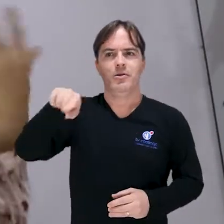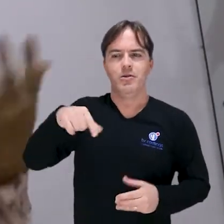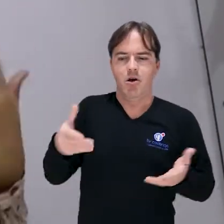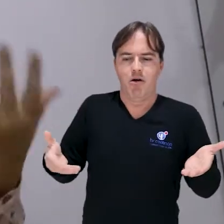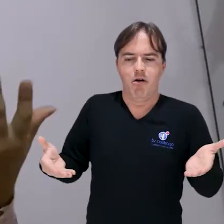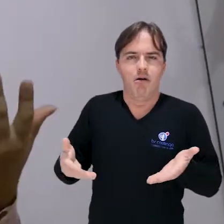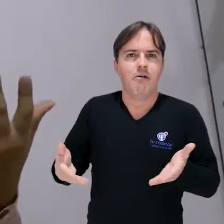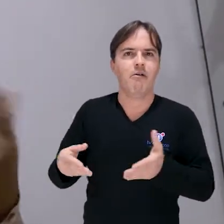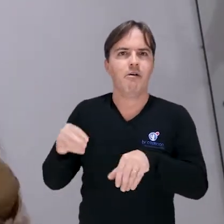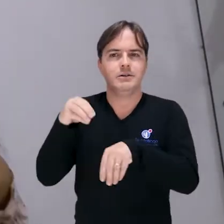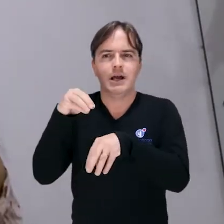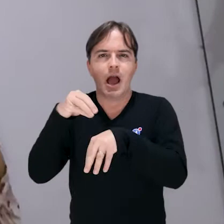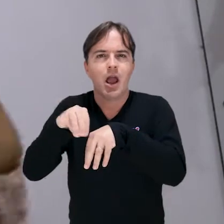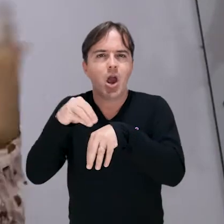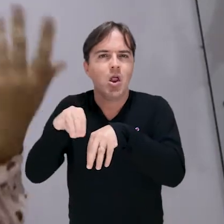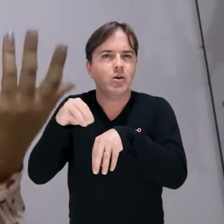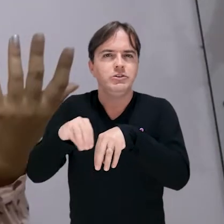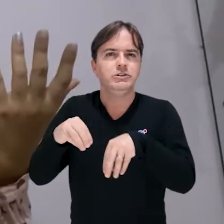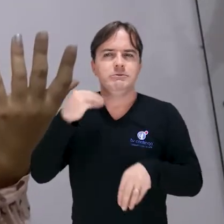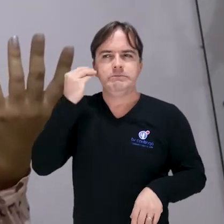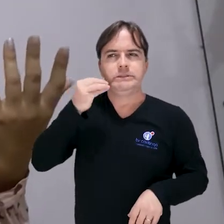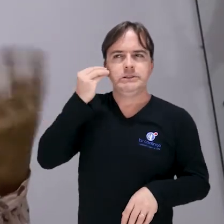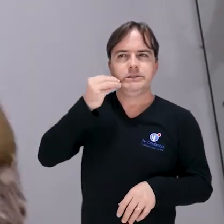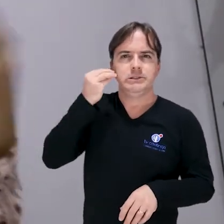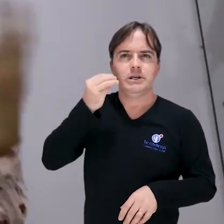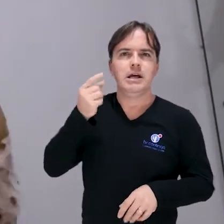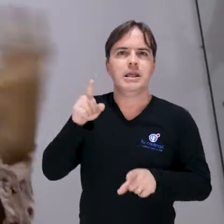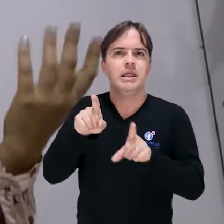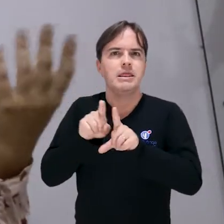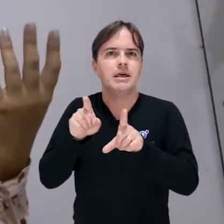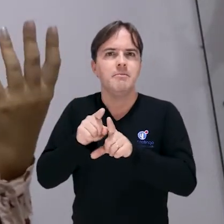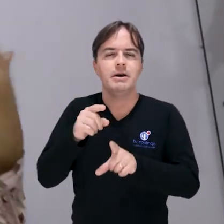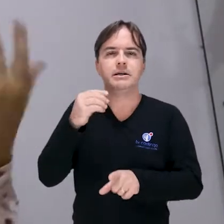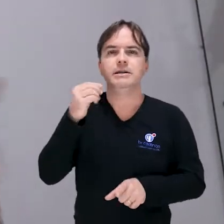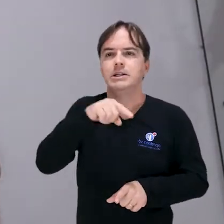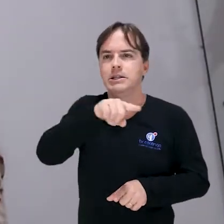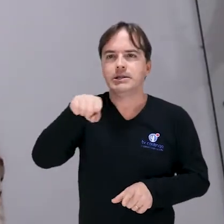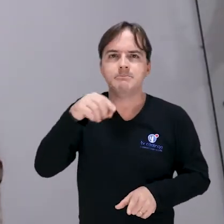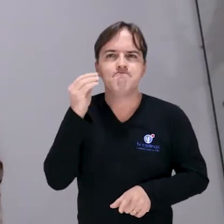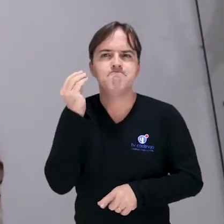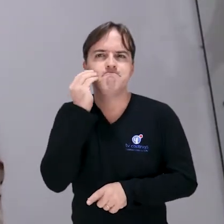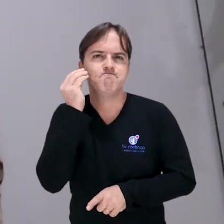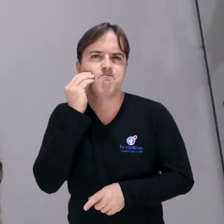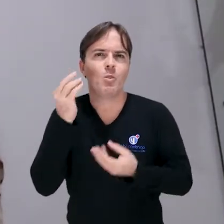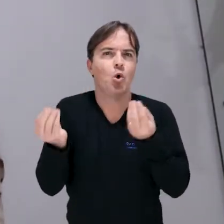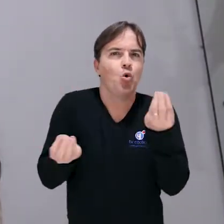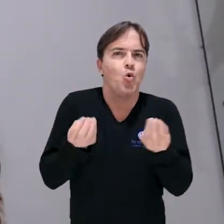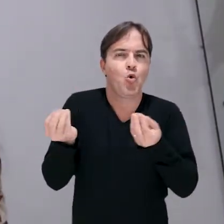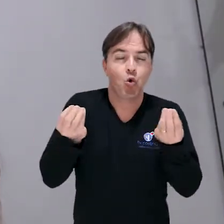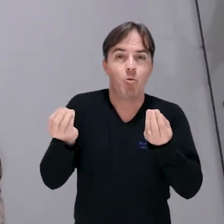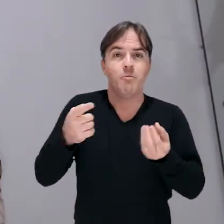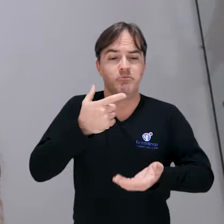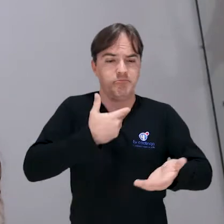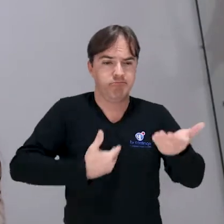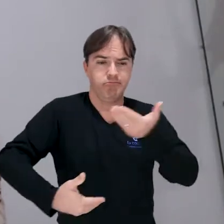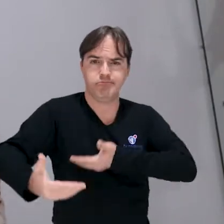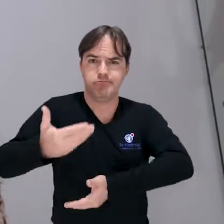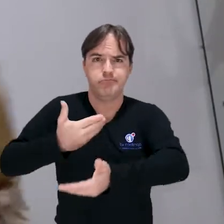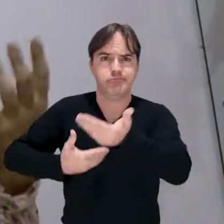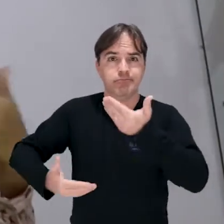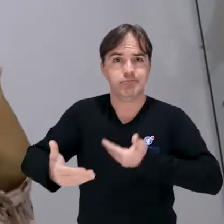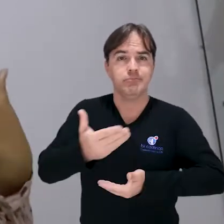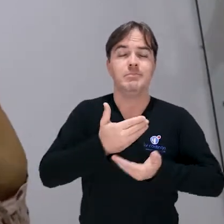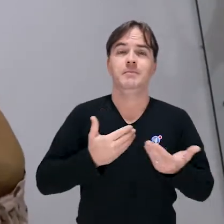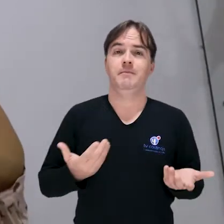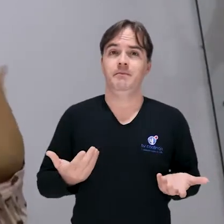vem experimentando e quer experimentar, compartilhar nossas vivências arqueológicas. Esse é o CETA. O